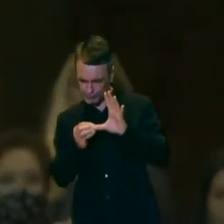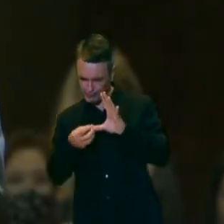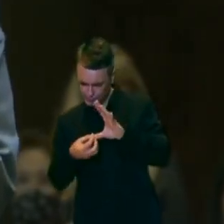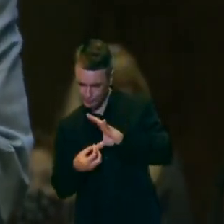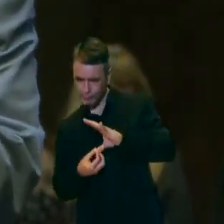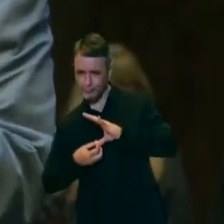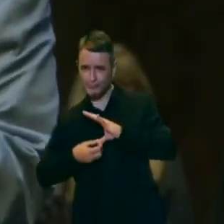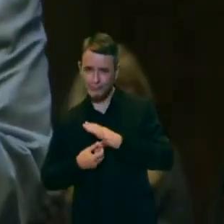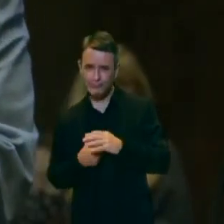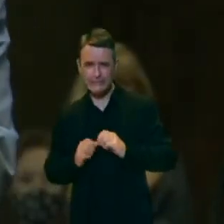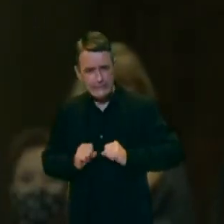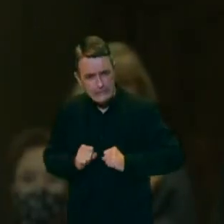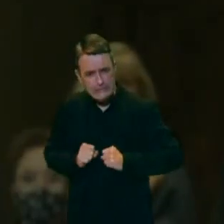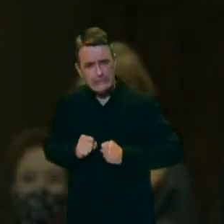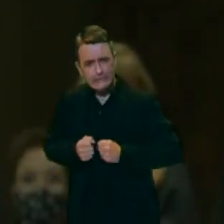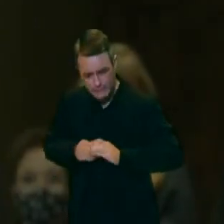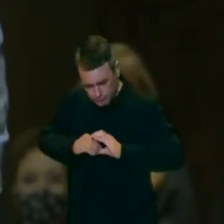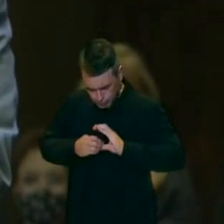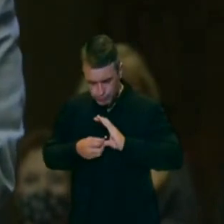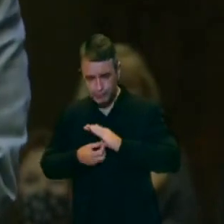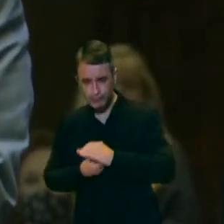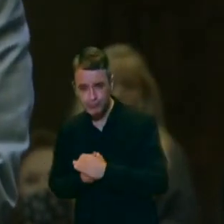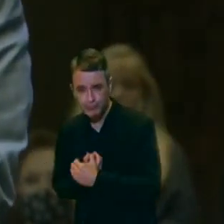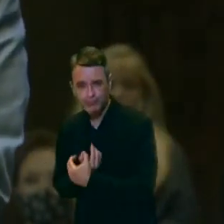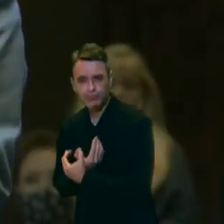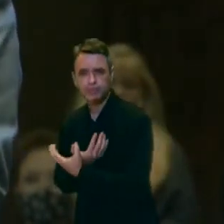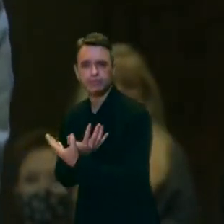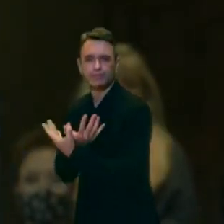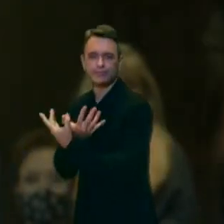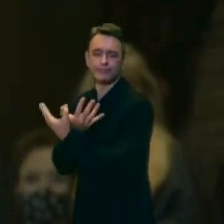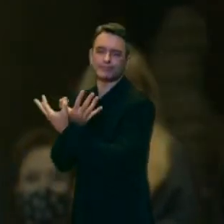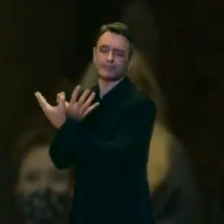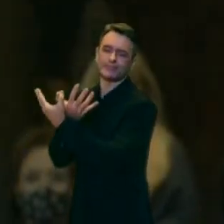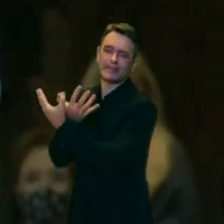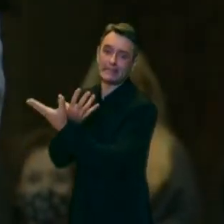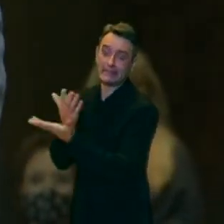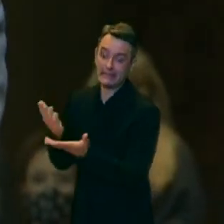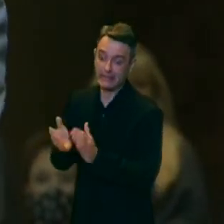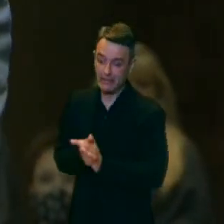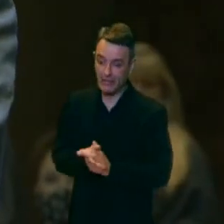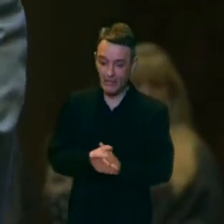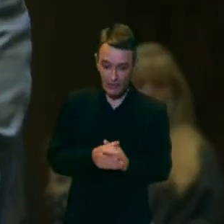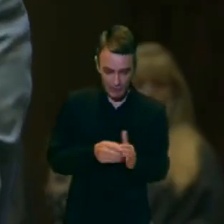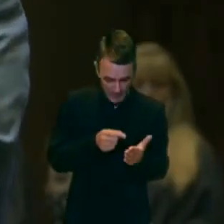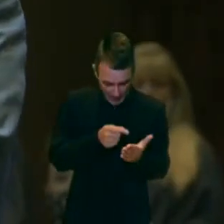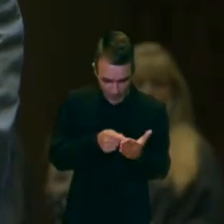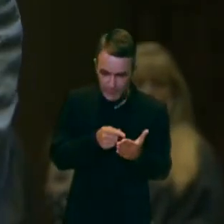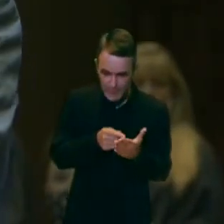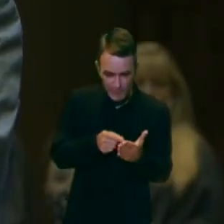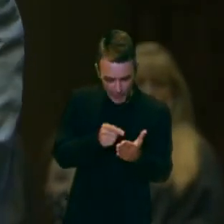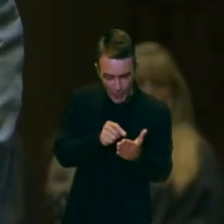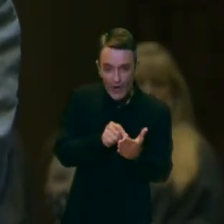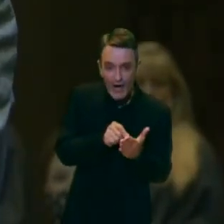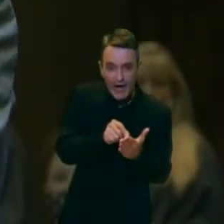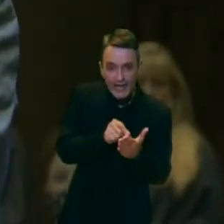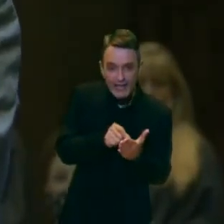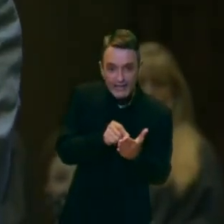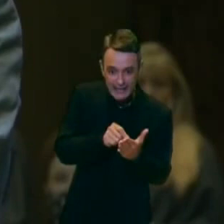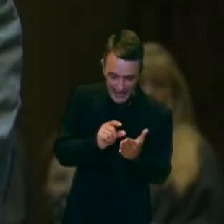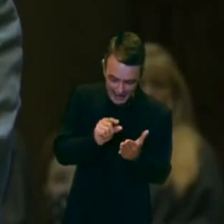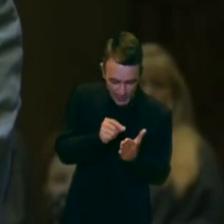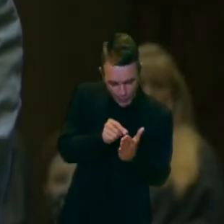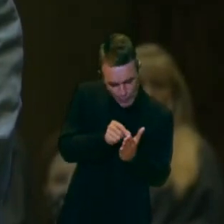ele falou: bom, eu quero adiantar, isso vai levar X tempo, então eu vou pegar um bisturi e vou começar a cortar um